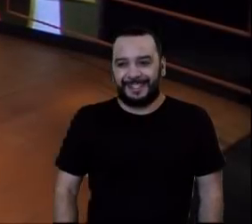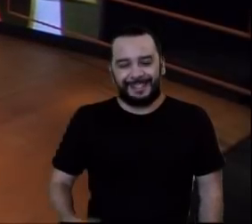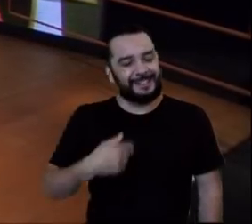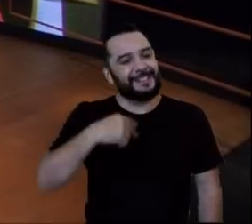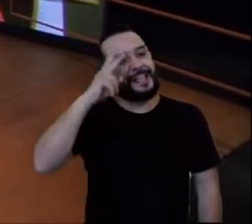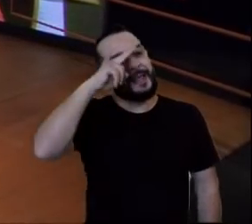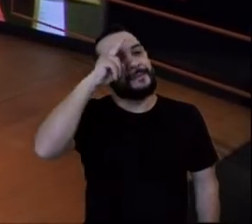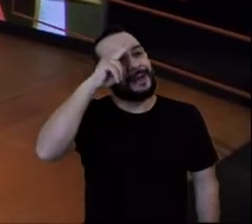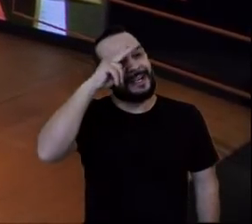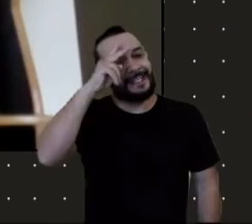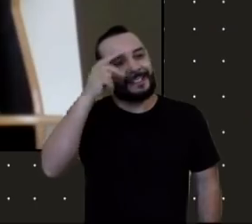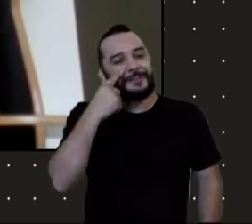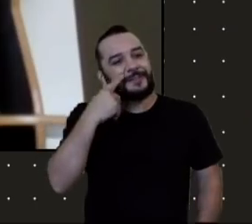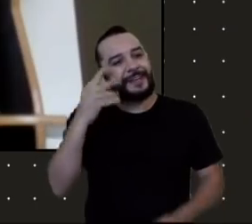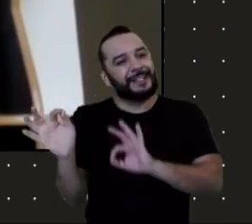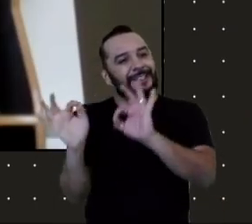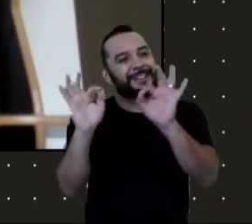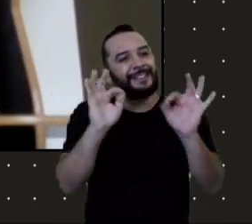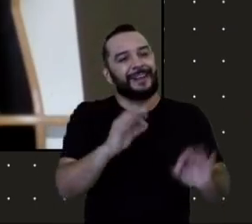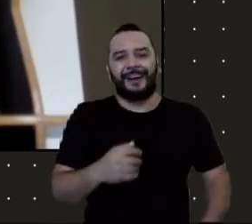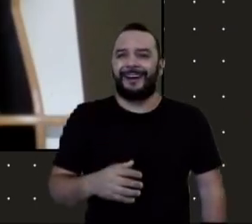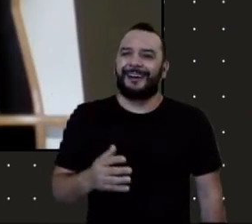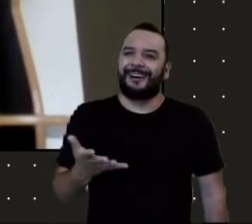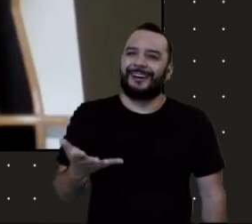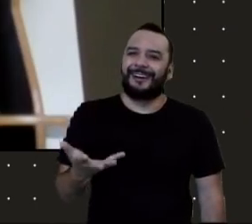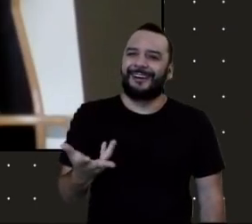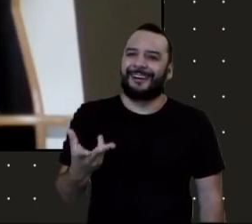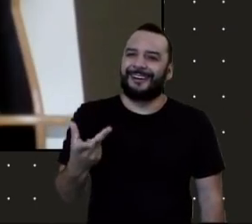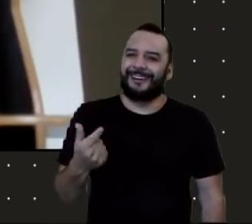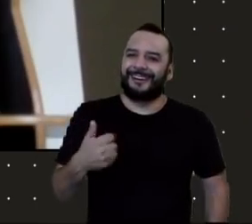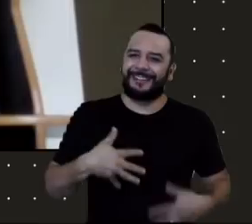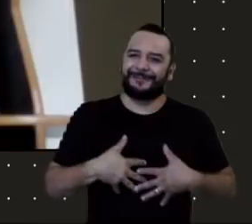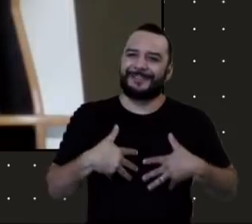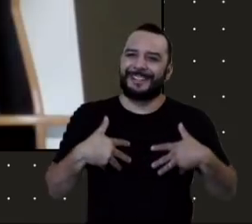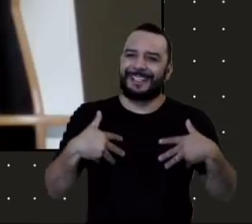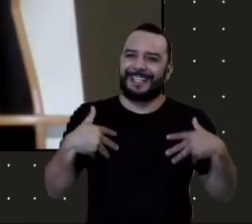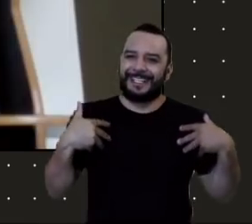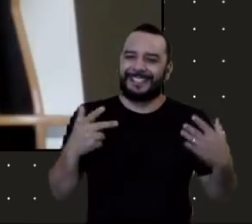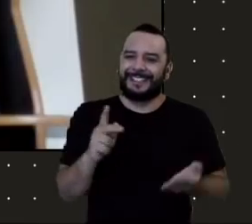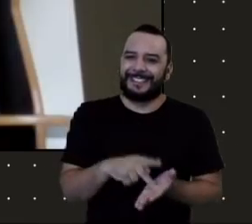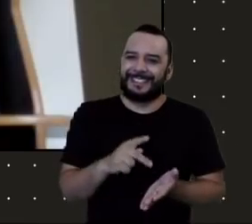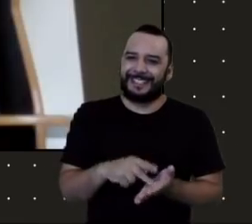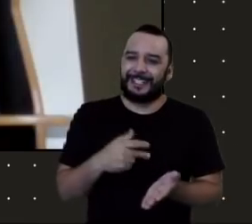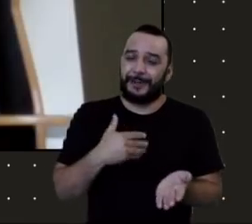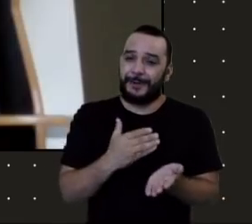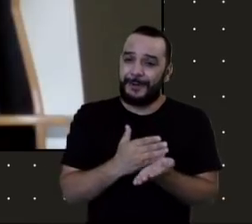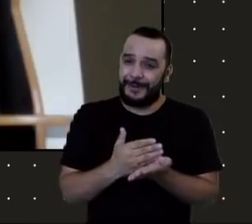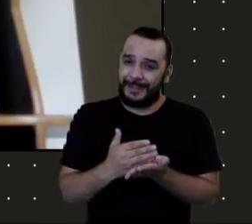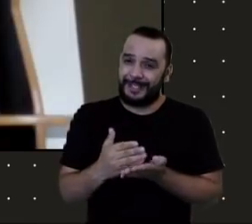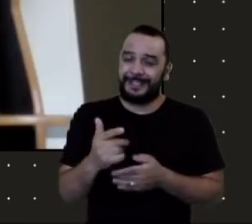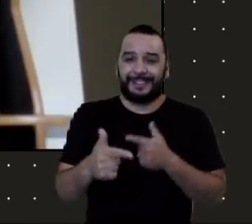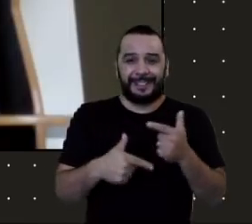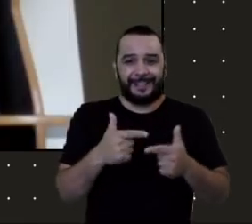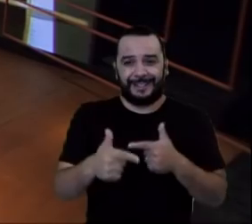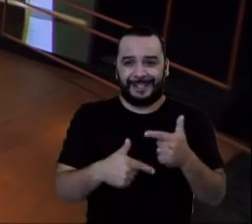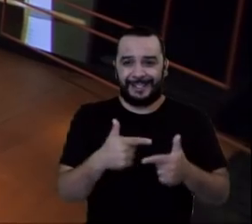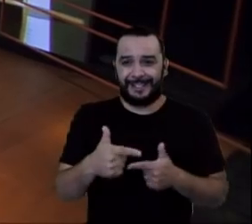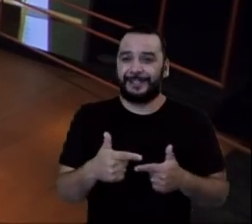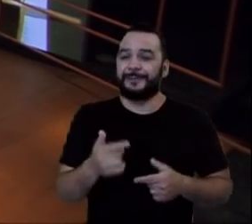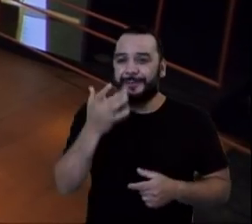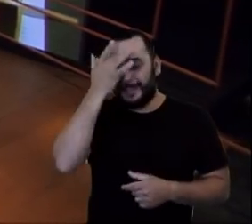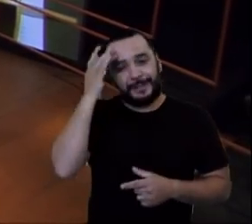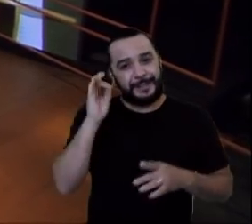Que lembranças te trazem essas imagens? Ah, que delícia, que privilégio, né, que eu tive, começo de carreira,